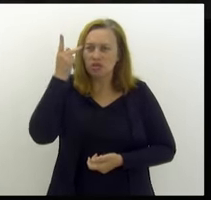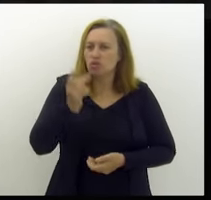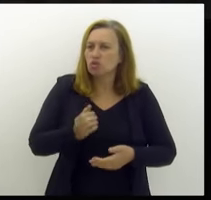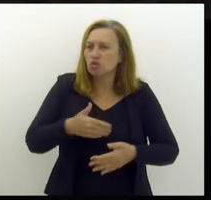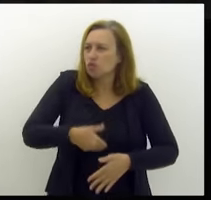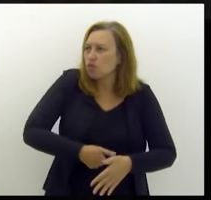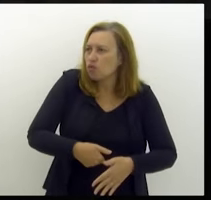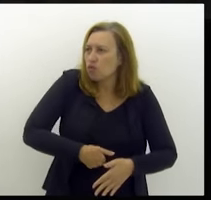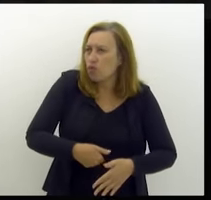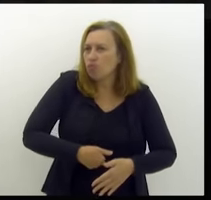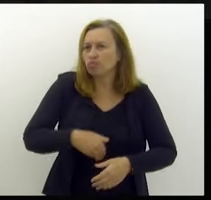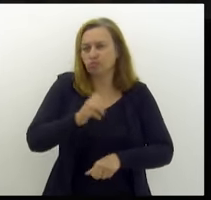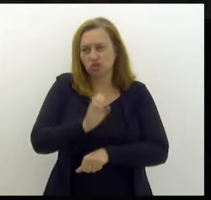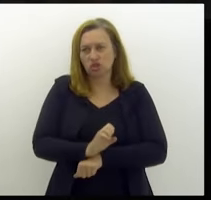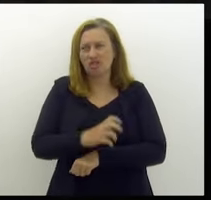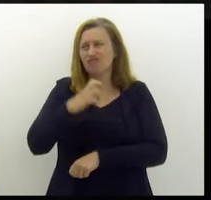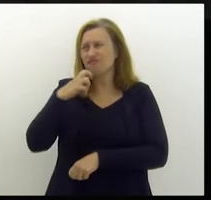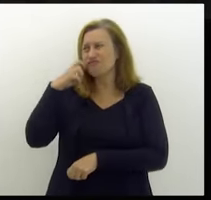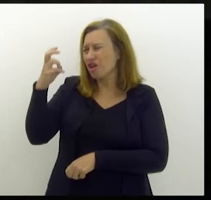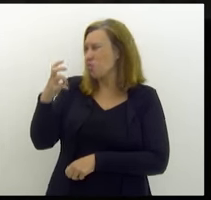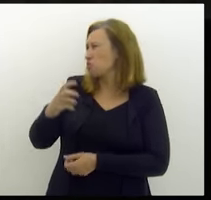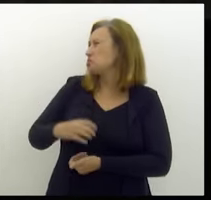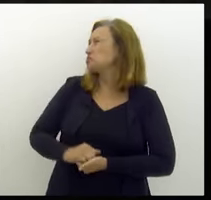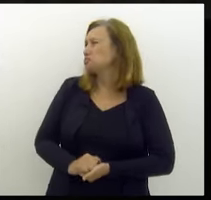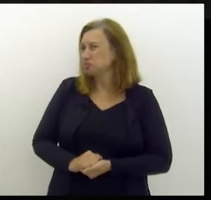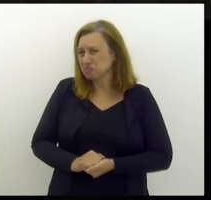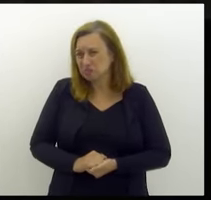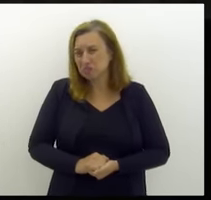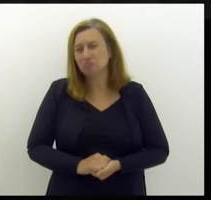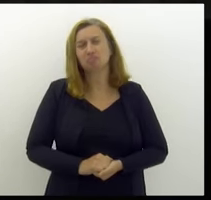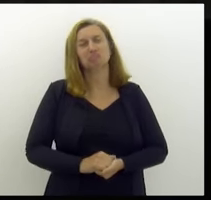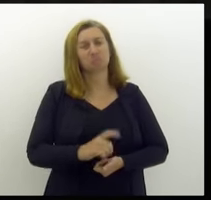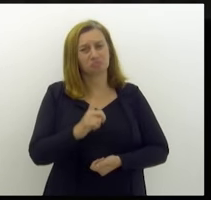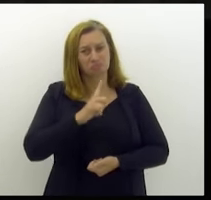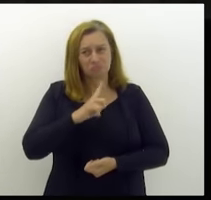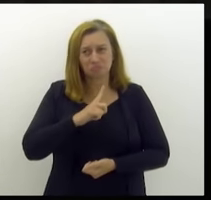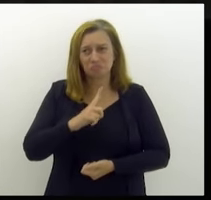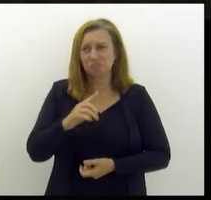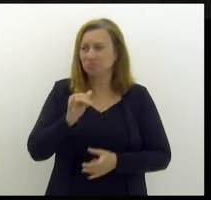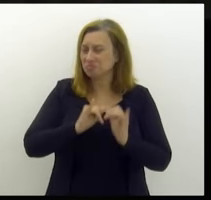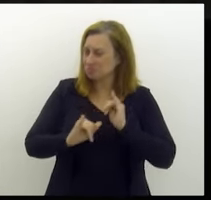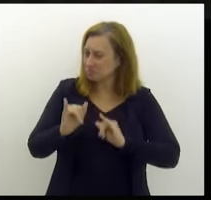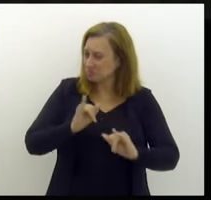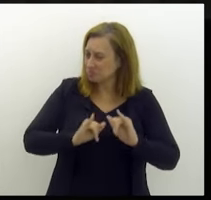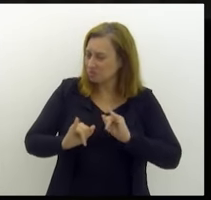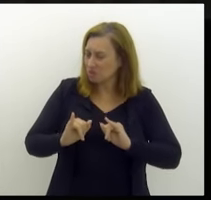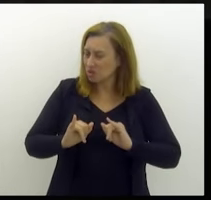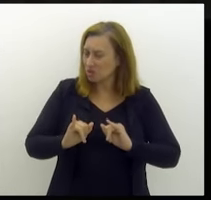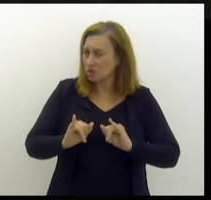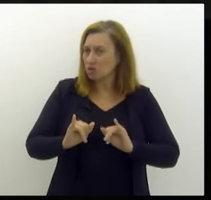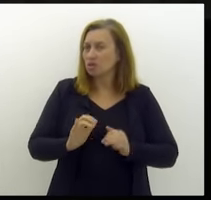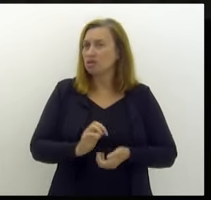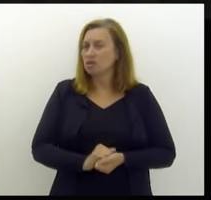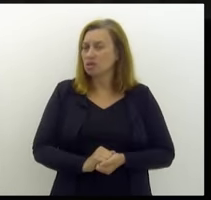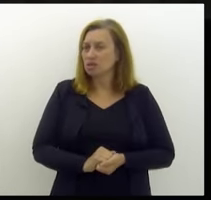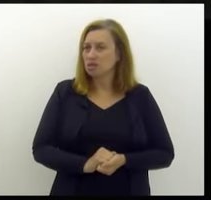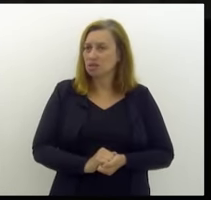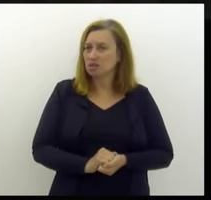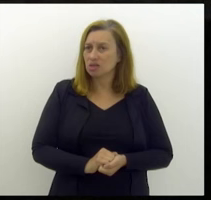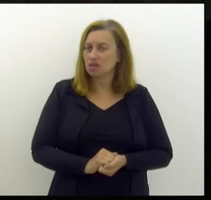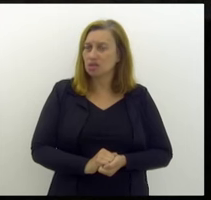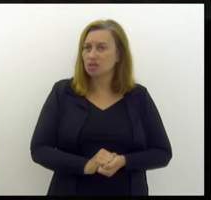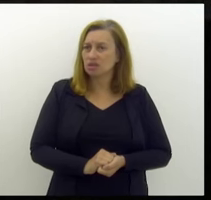fome aqui no estado É vergonhoso nós termos os dados esses números que atrás esses